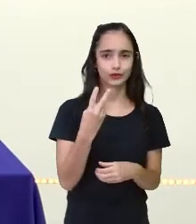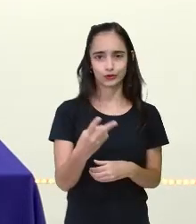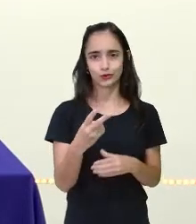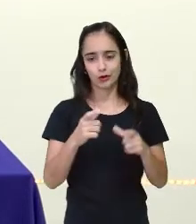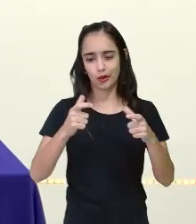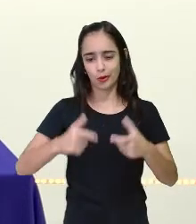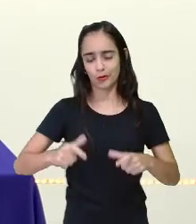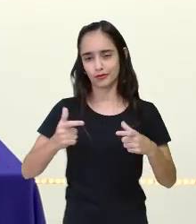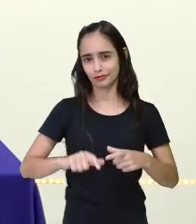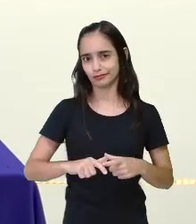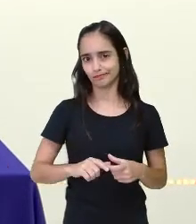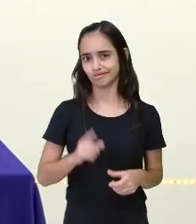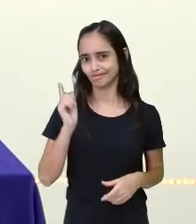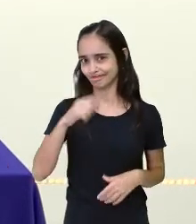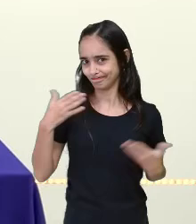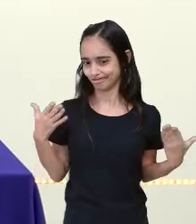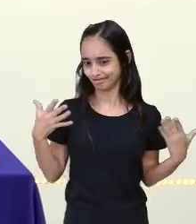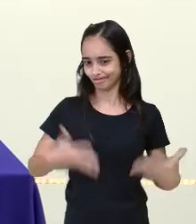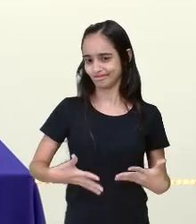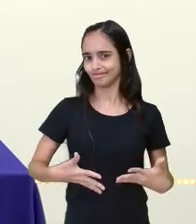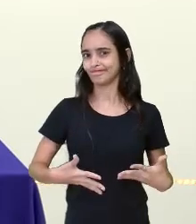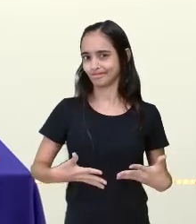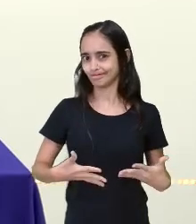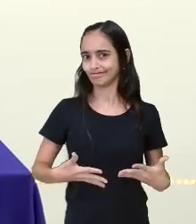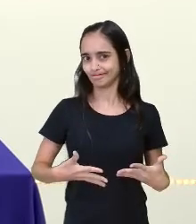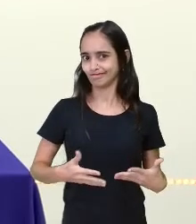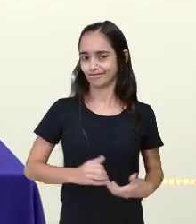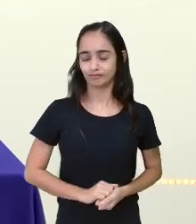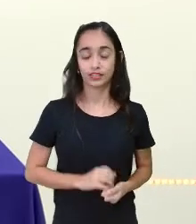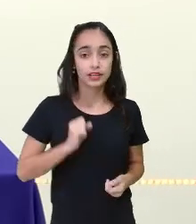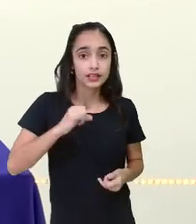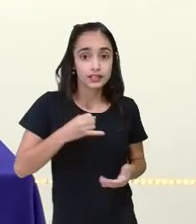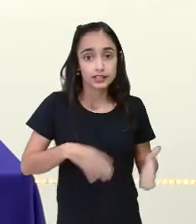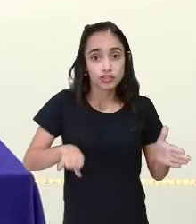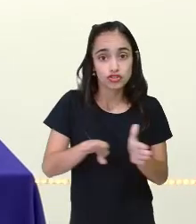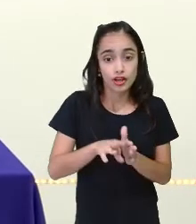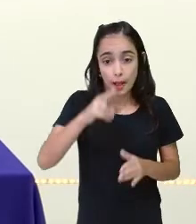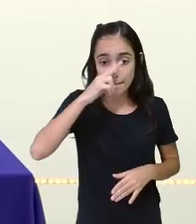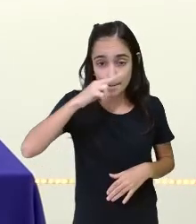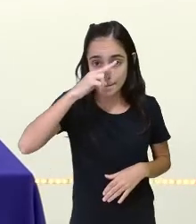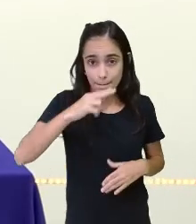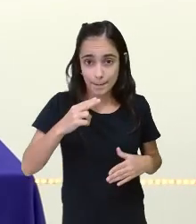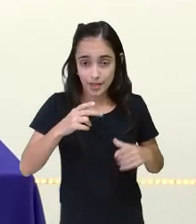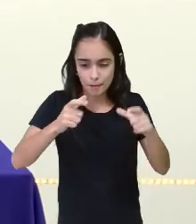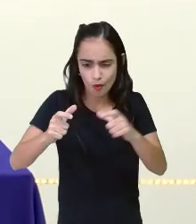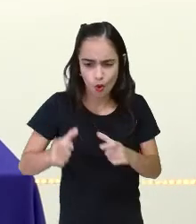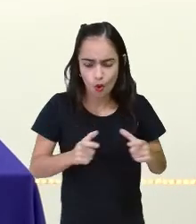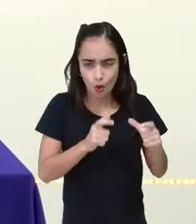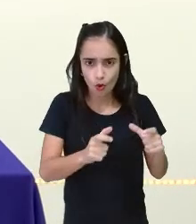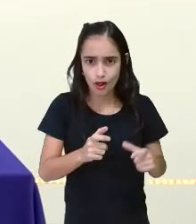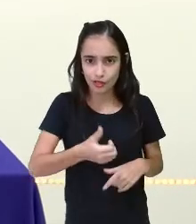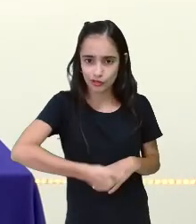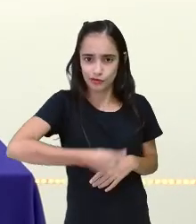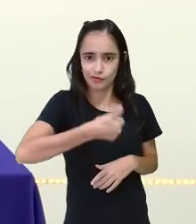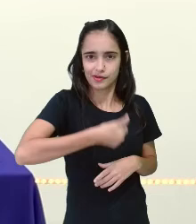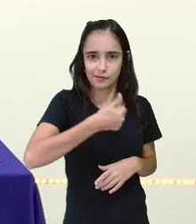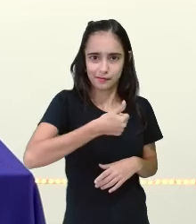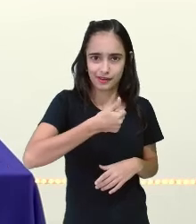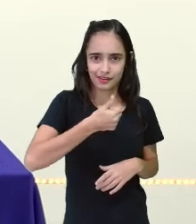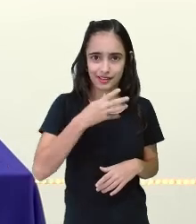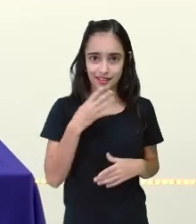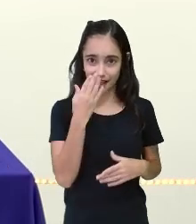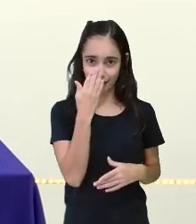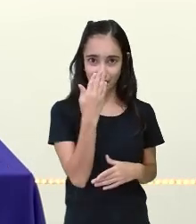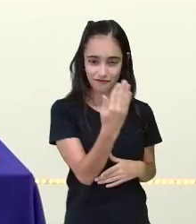chato isso, né? É chato, né? Se chegar na mesma casa do primeiro jogador, de quem está à frente na